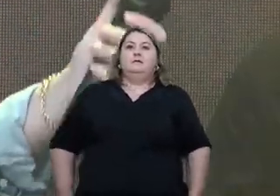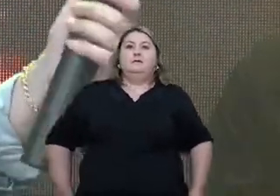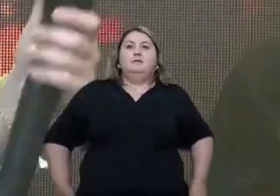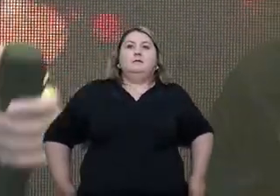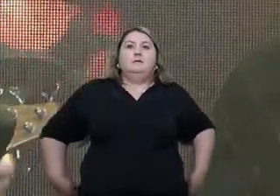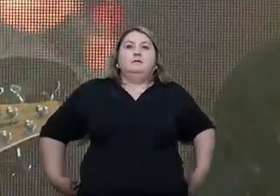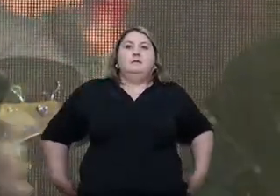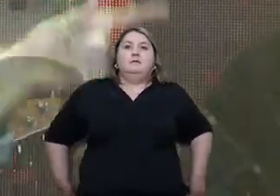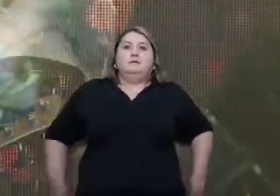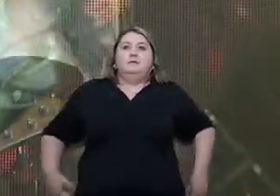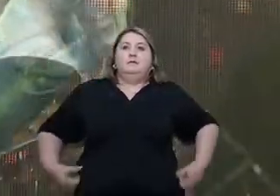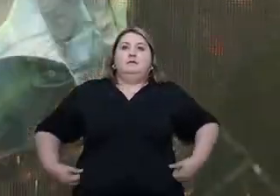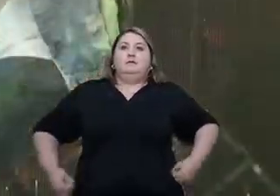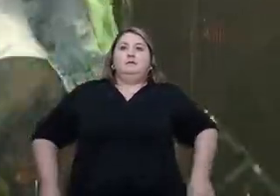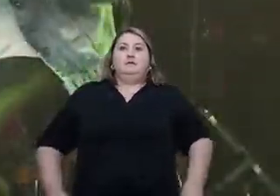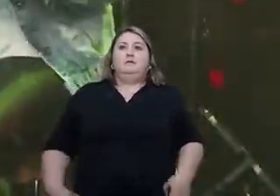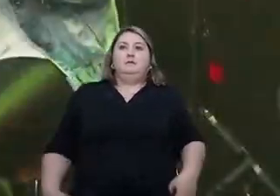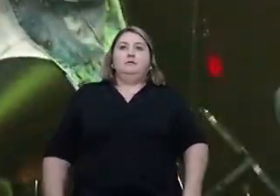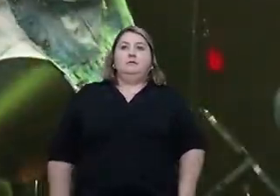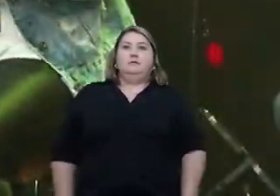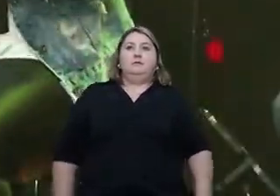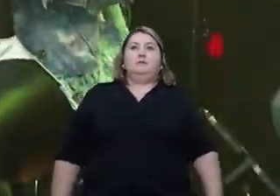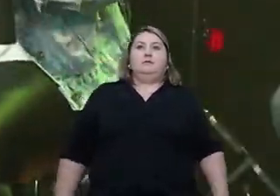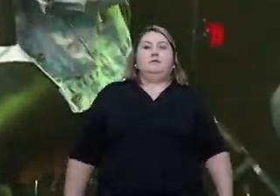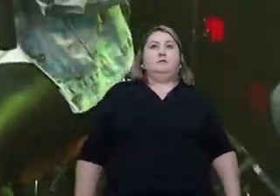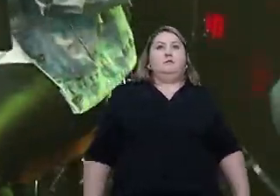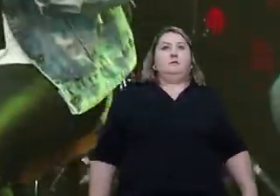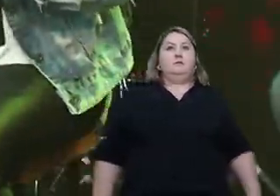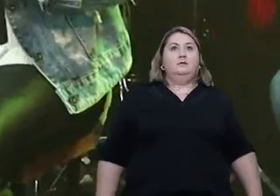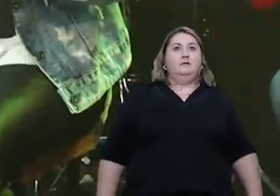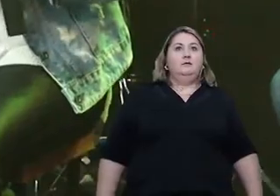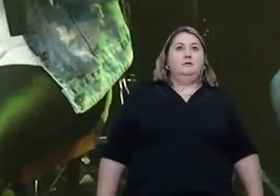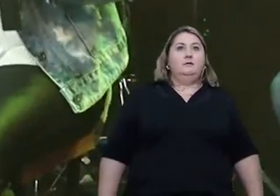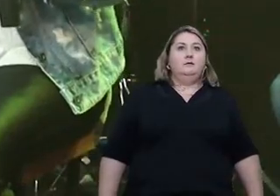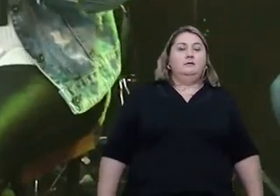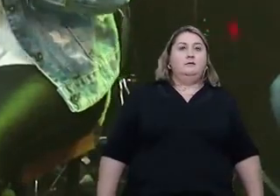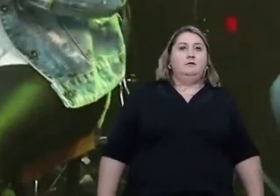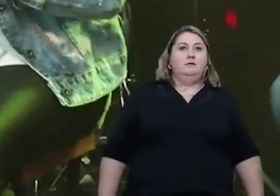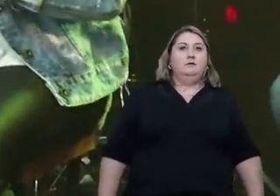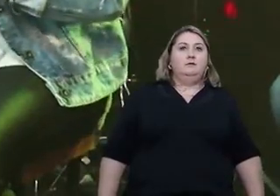meu. Coisa linda. Vamos fazer essa sequencinha aqui, ó.